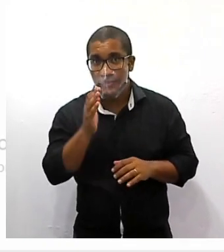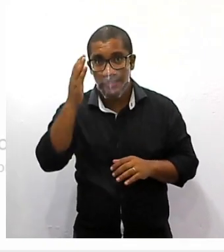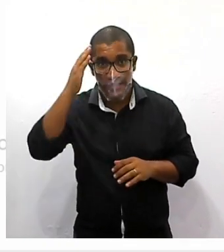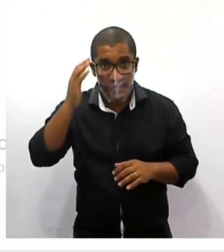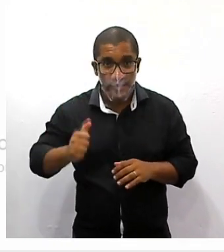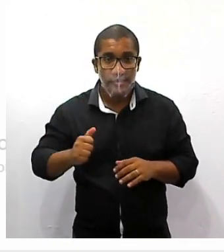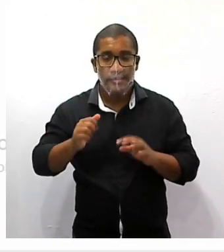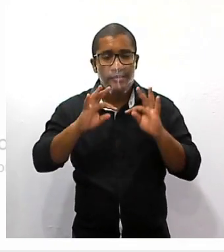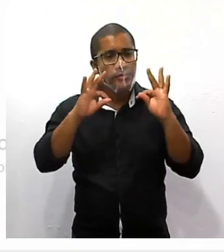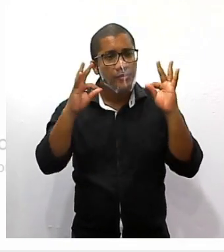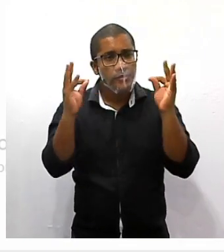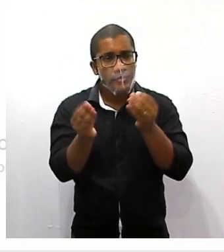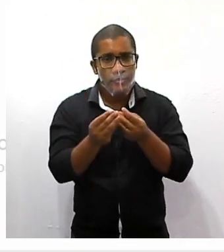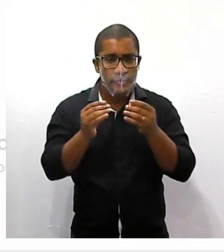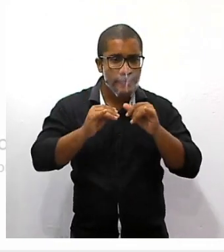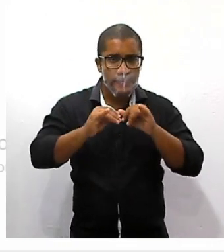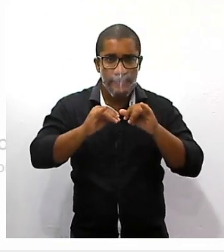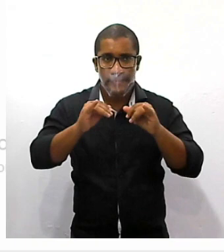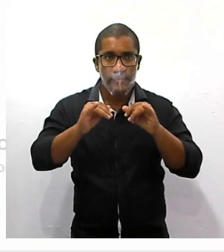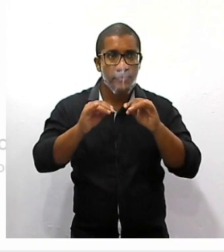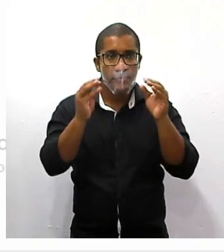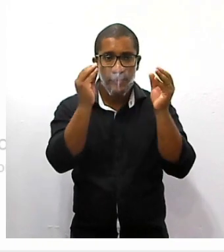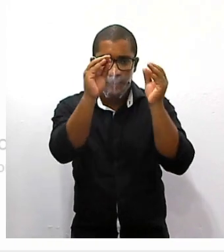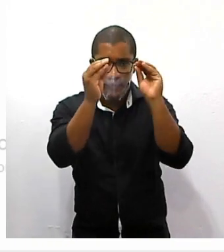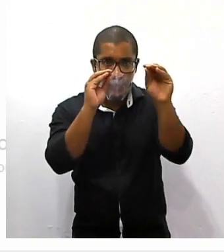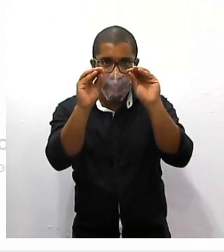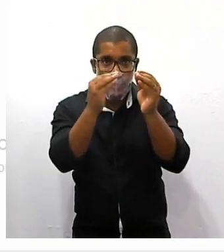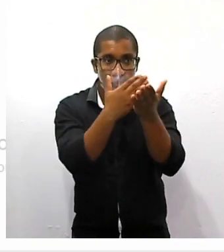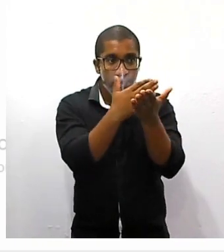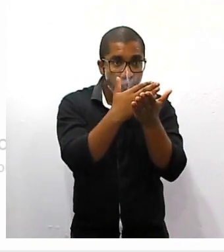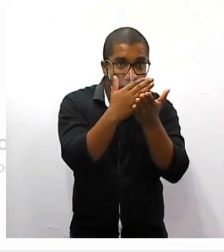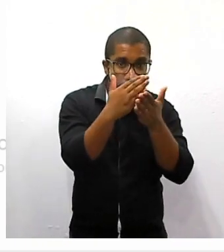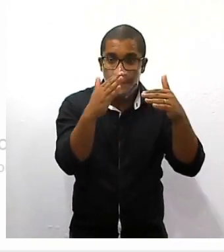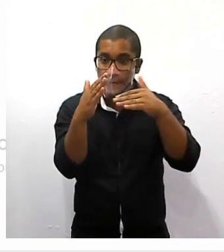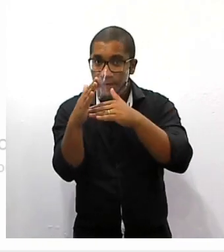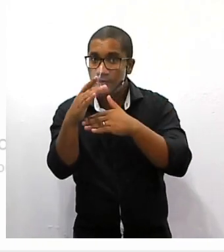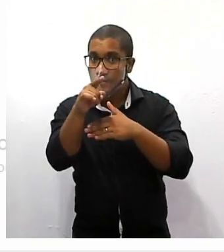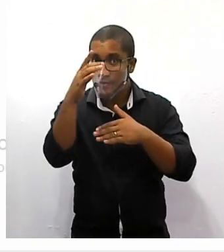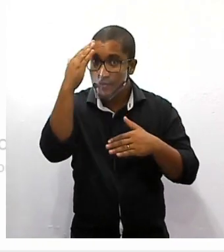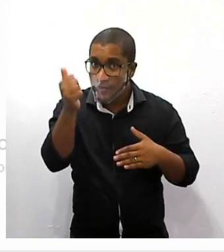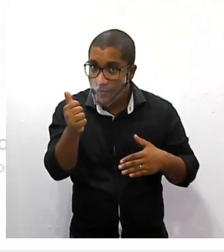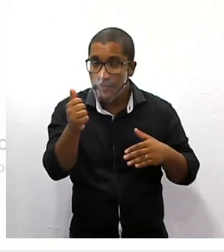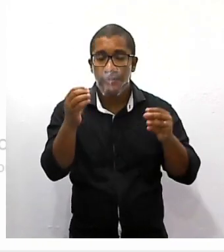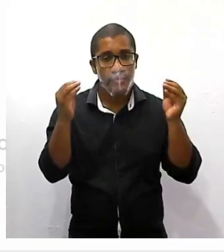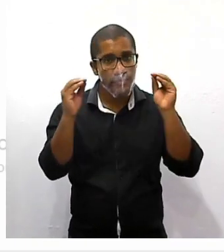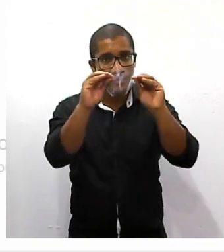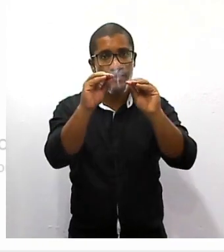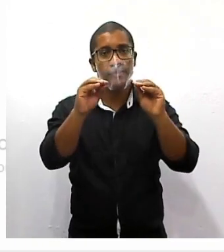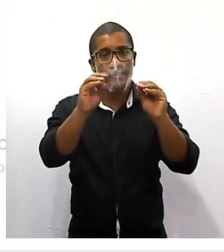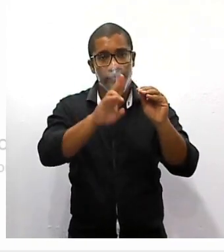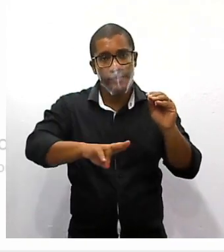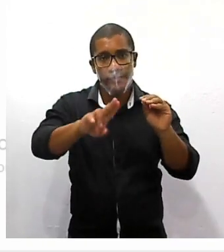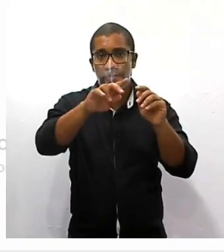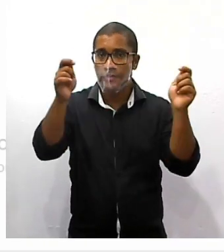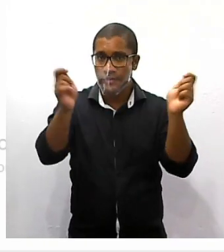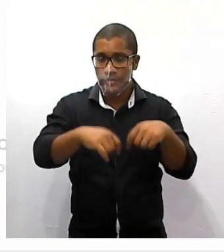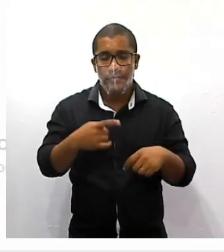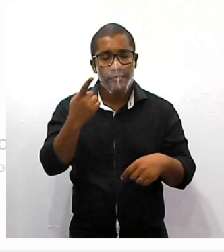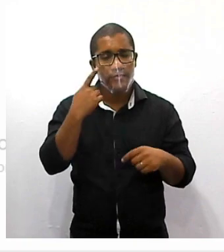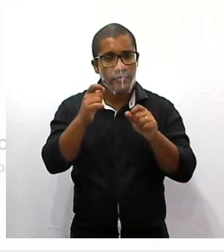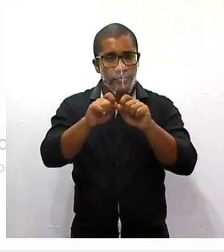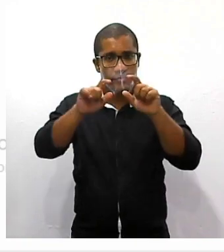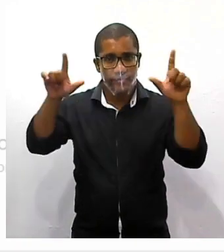de todas as informações, tanto do início quanto do fim. Veja só, meu querido aluno, puxa para mim,